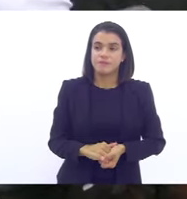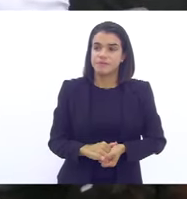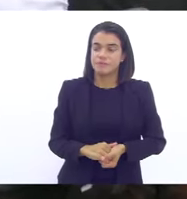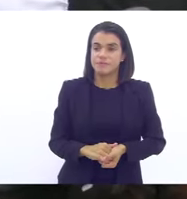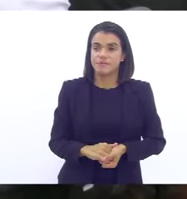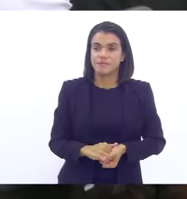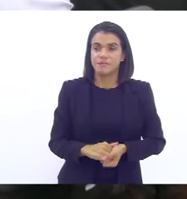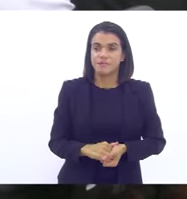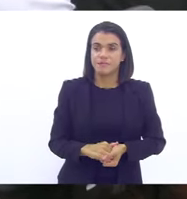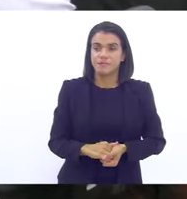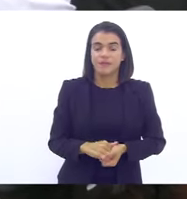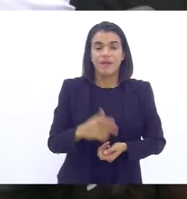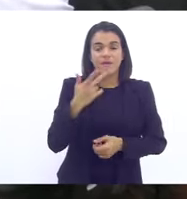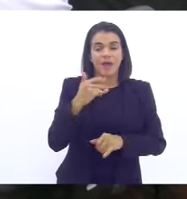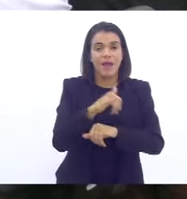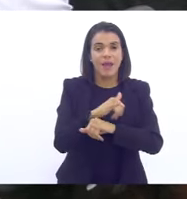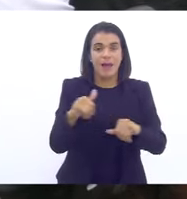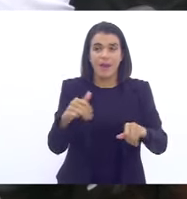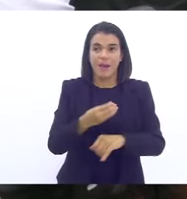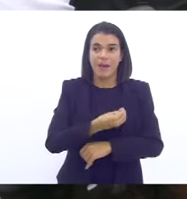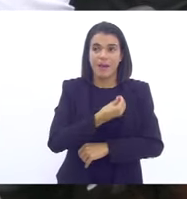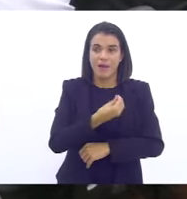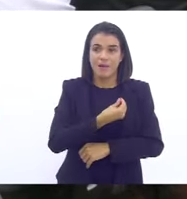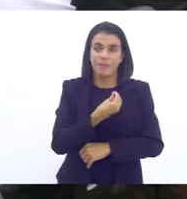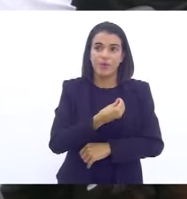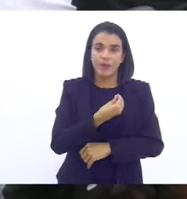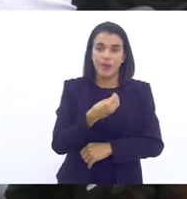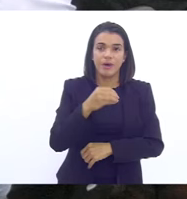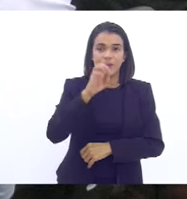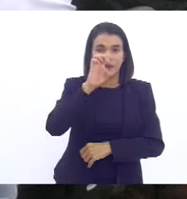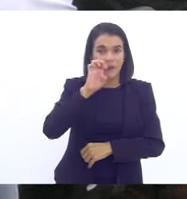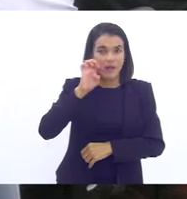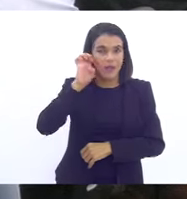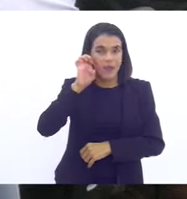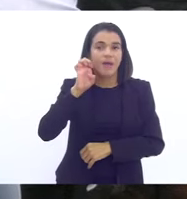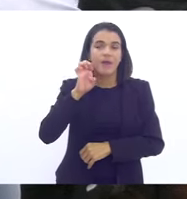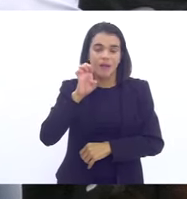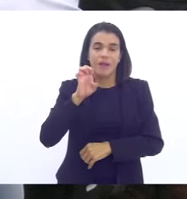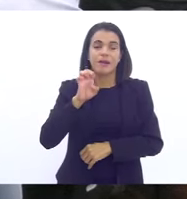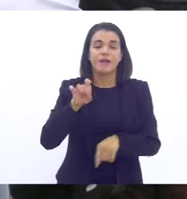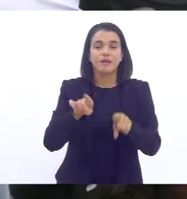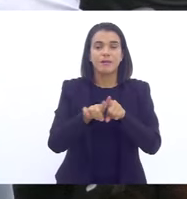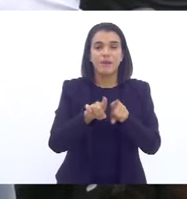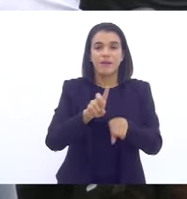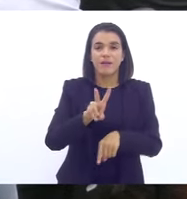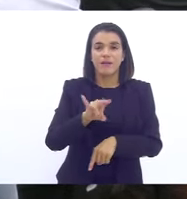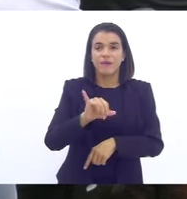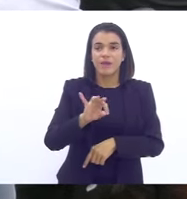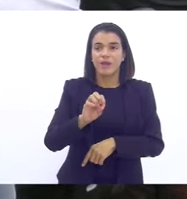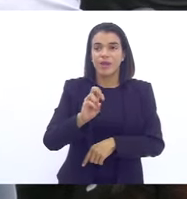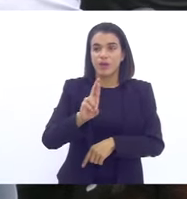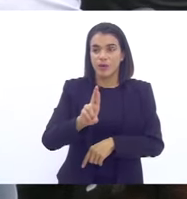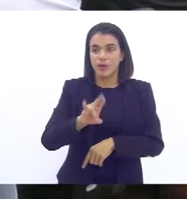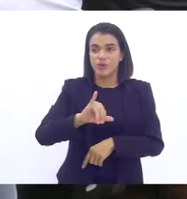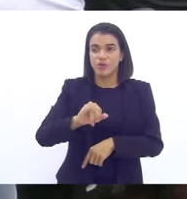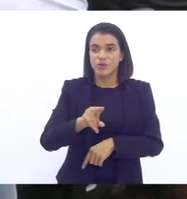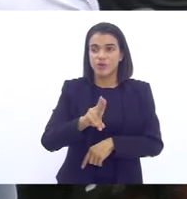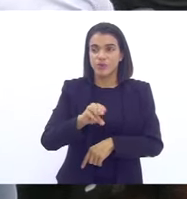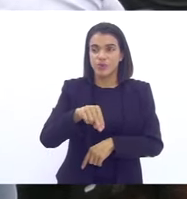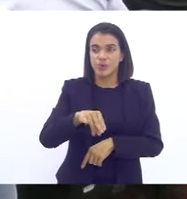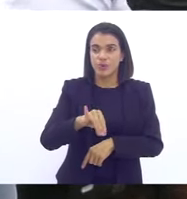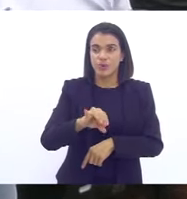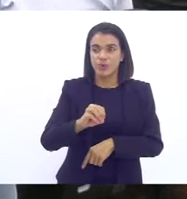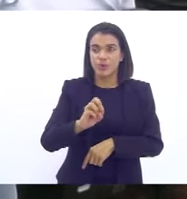Bem, registrar a presença da deputada Érica Takimoto, deputado Vitor Júnior. Seguindo aqui o cronograma, passar a